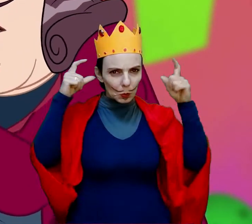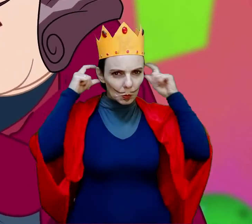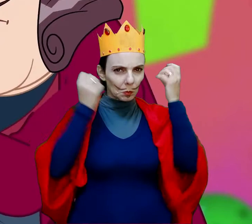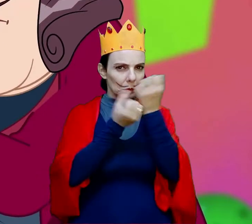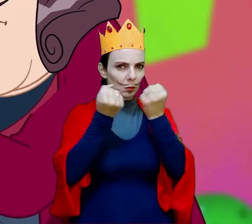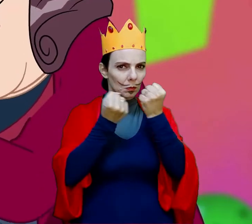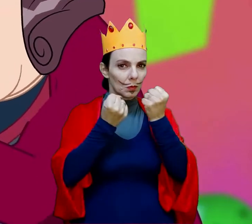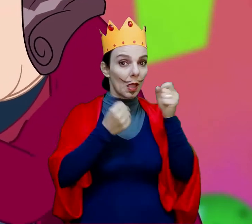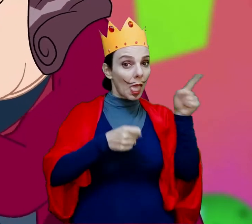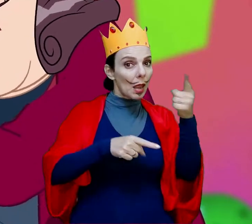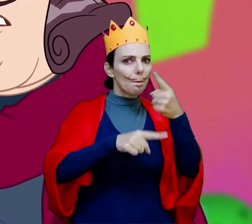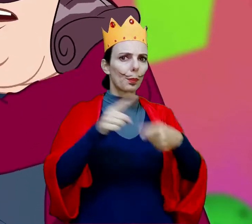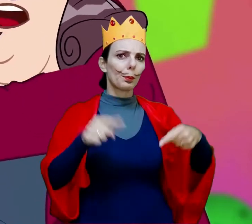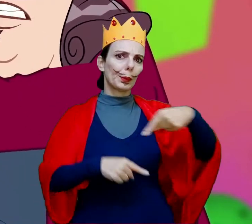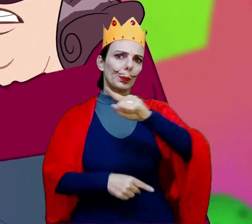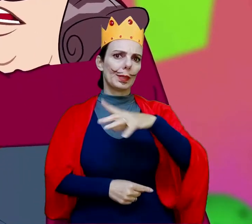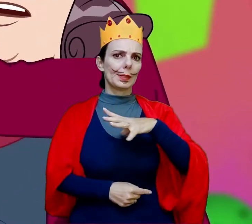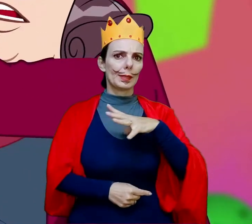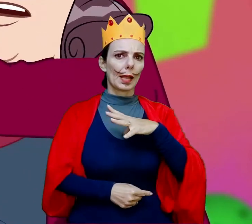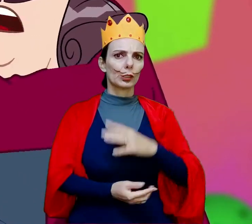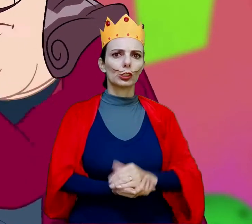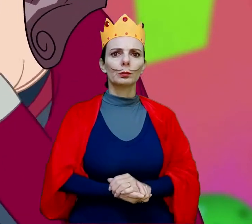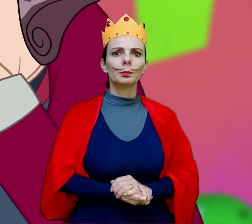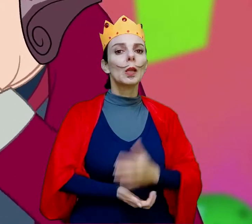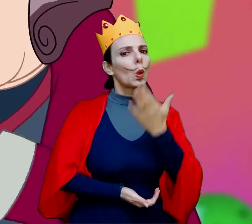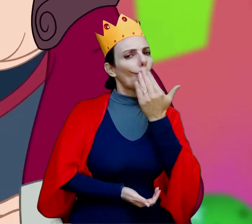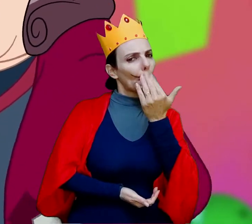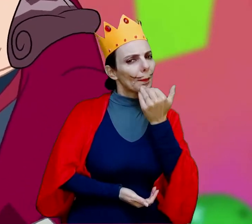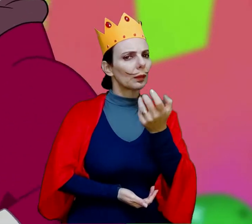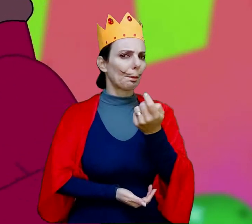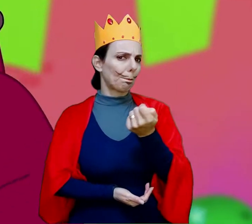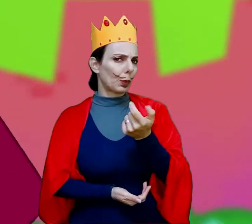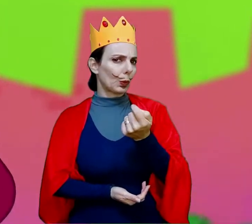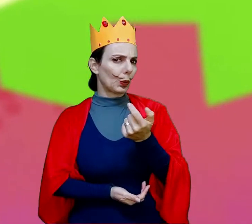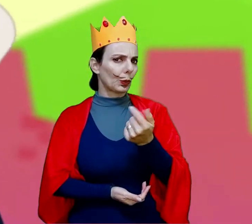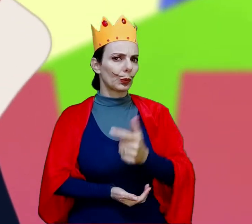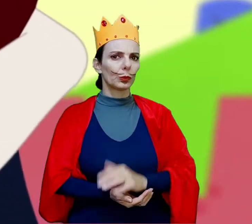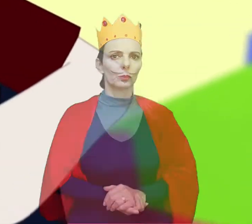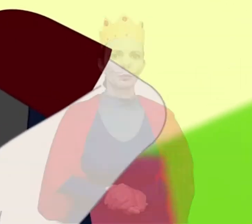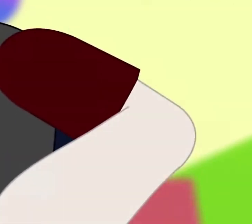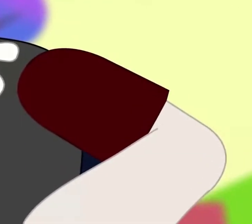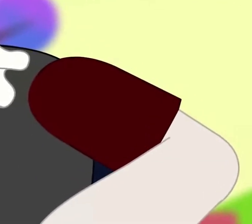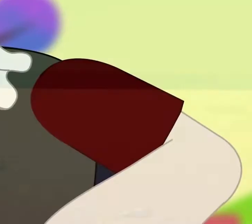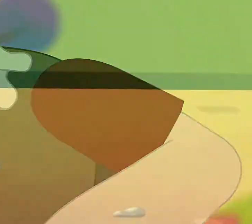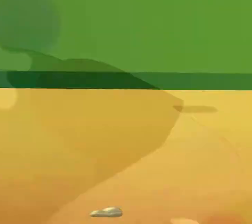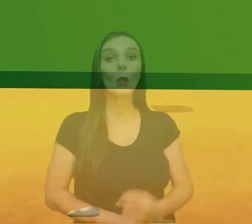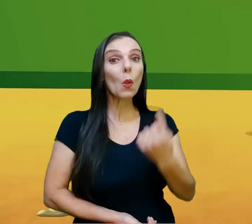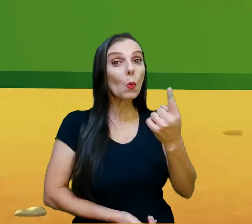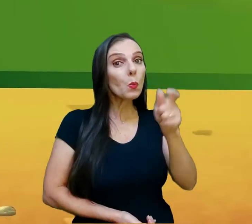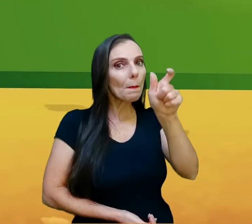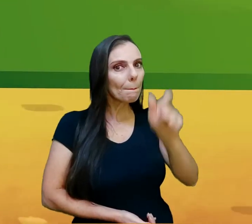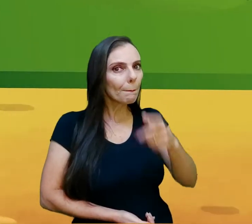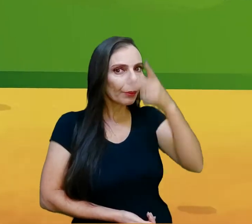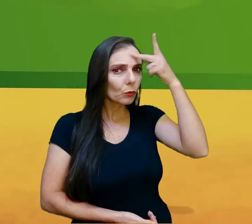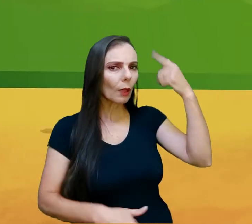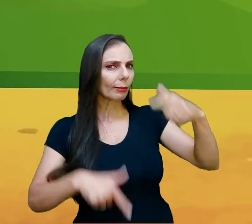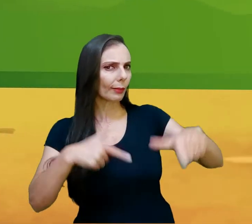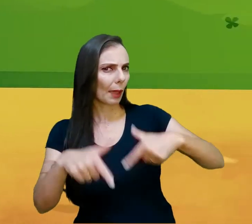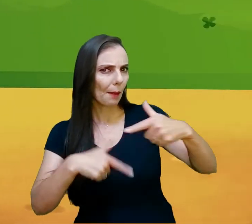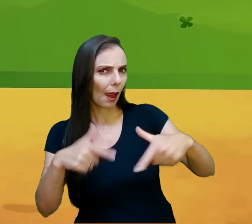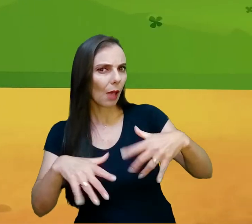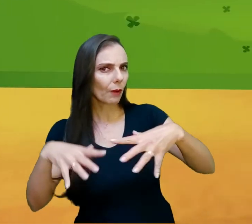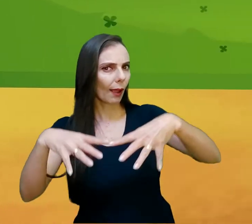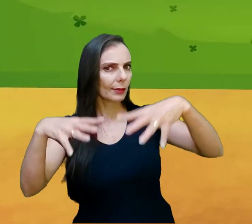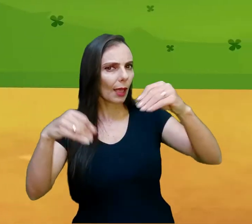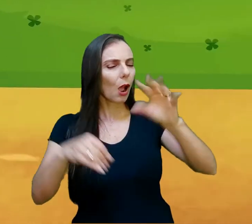olhos ficarão vendados e ele será proibido de ir à cidade. E terá comida limitada. Um dos trabalhadores do